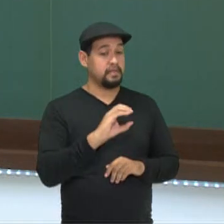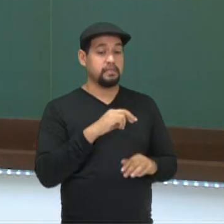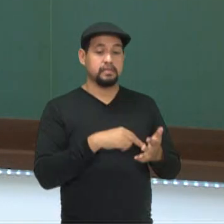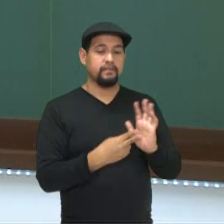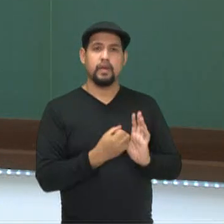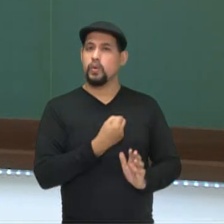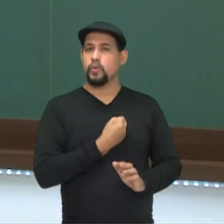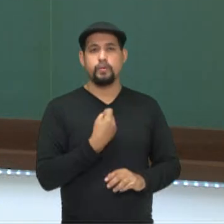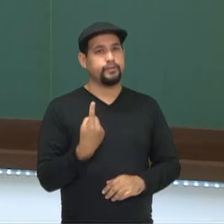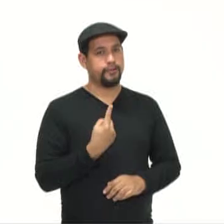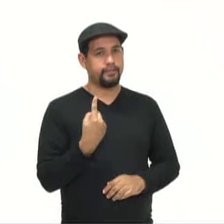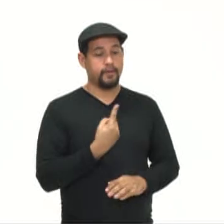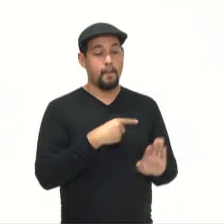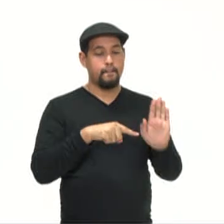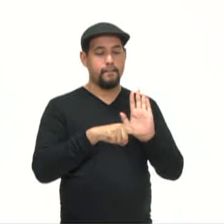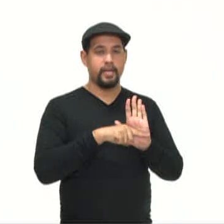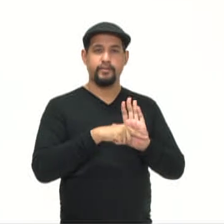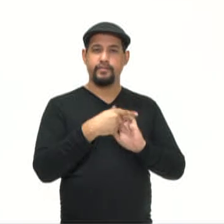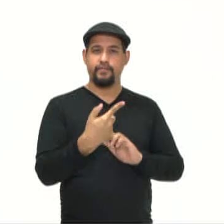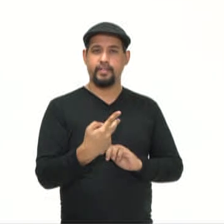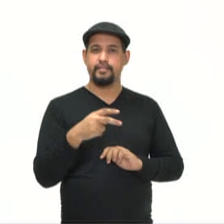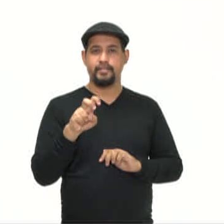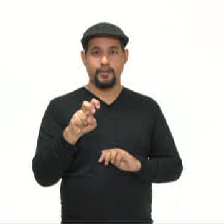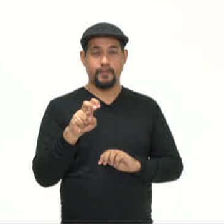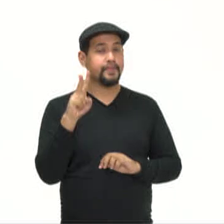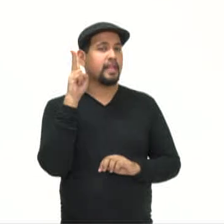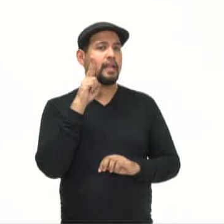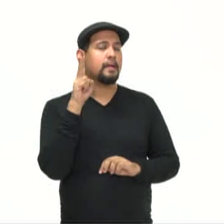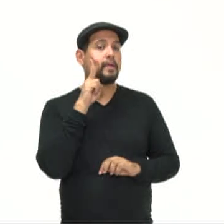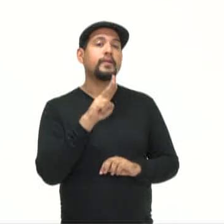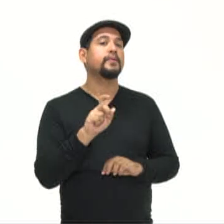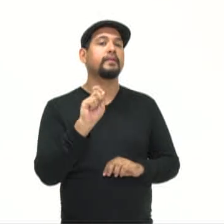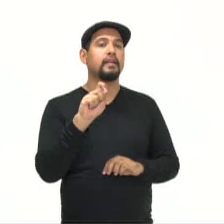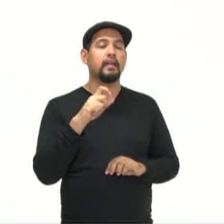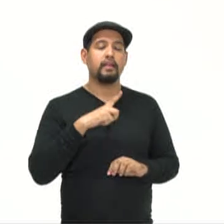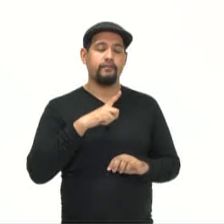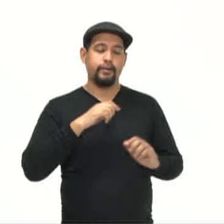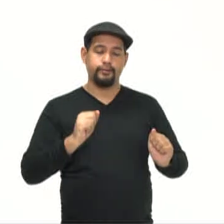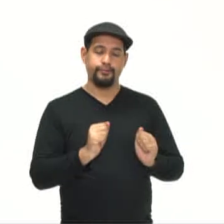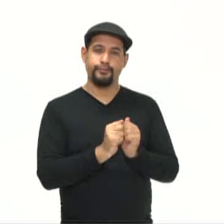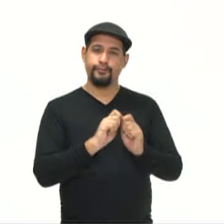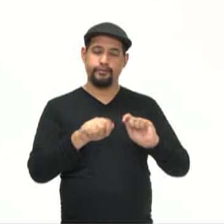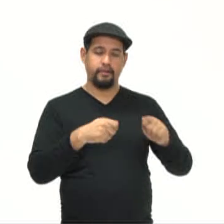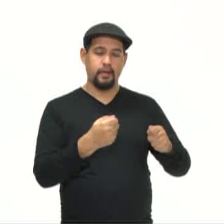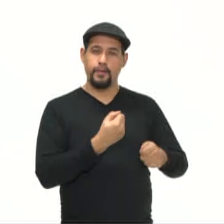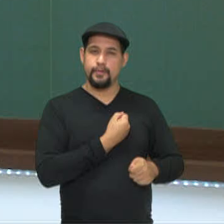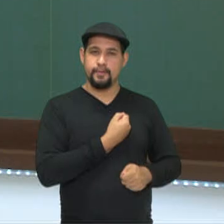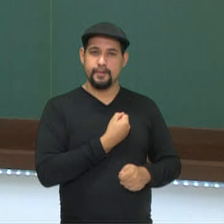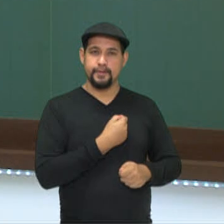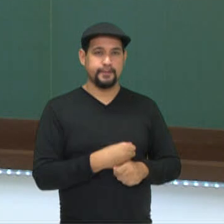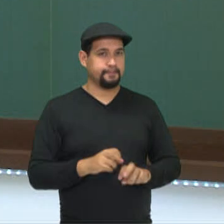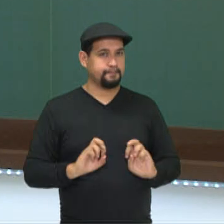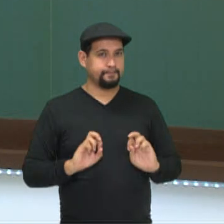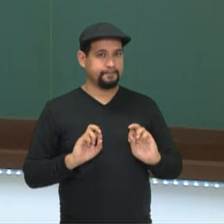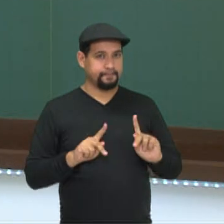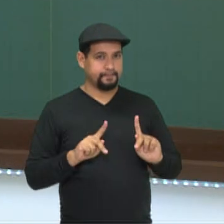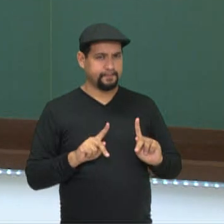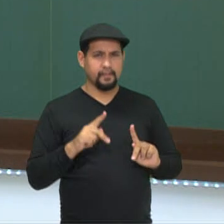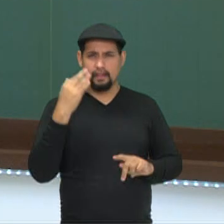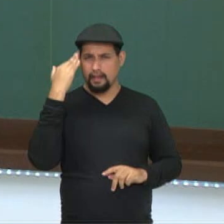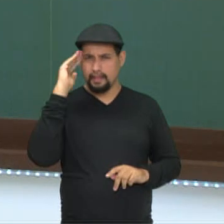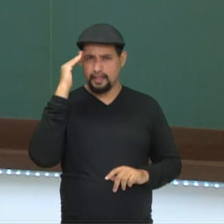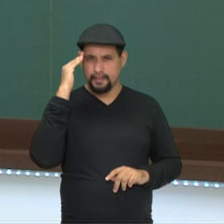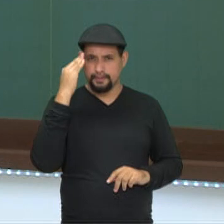sozinho. O número sozinho é menos 25. Lembrando que os sinais vão junto com cada número. Certo? Deu para ter